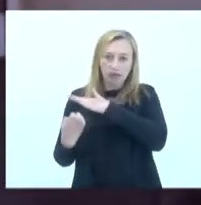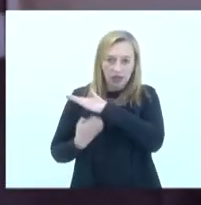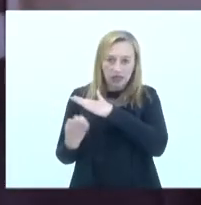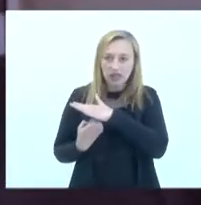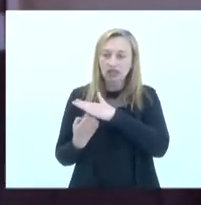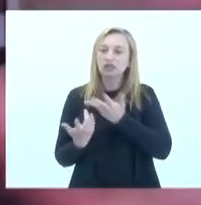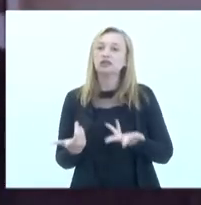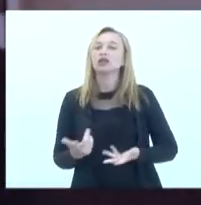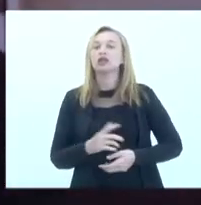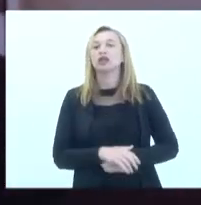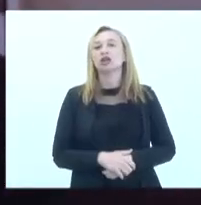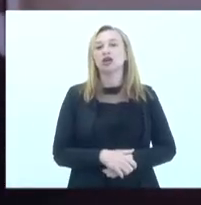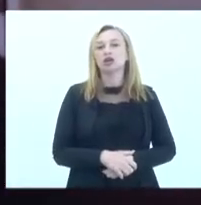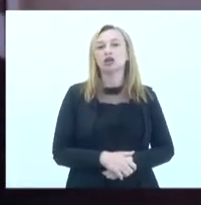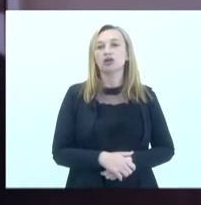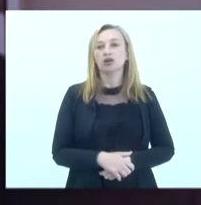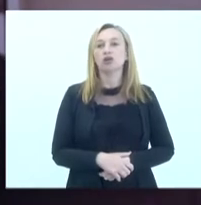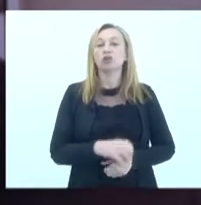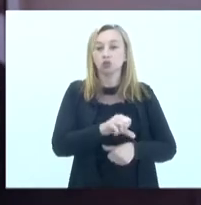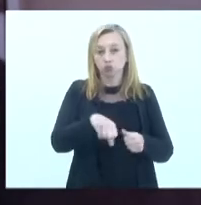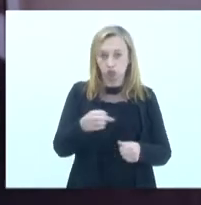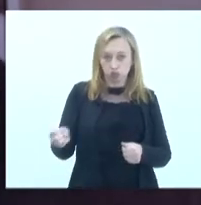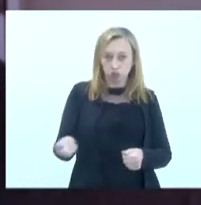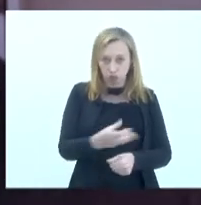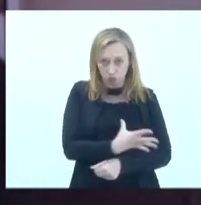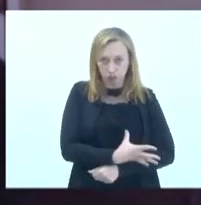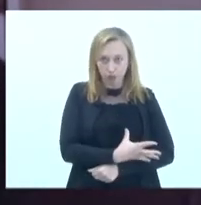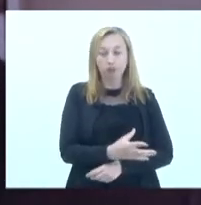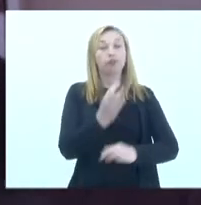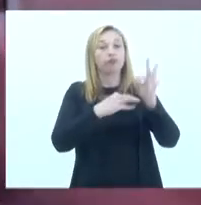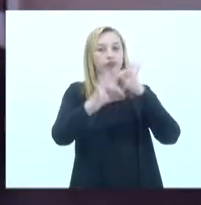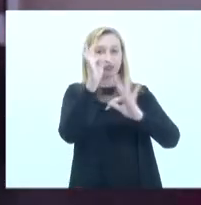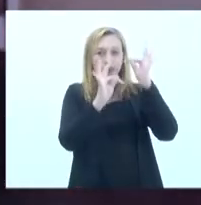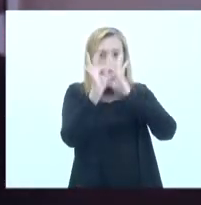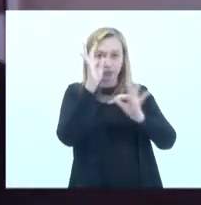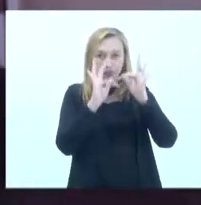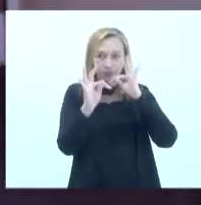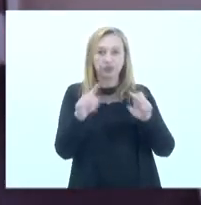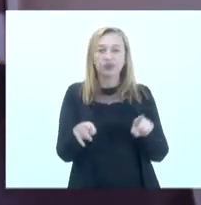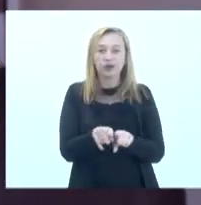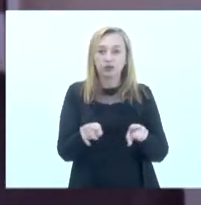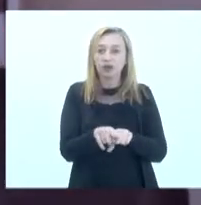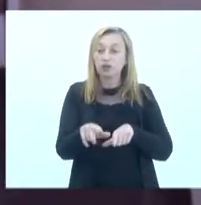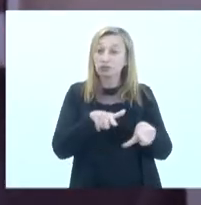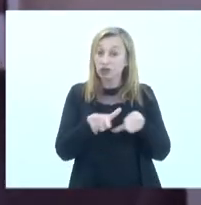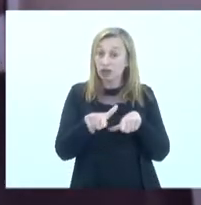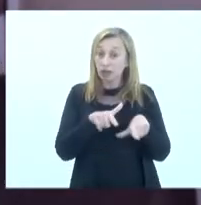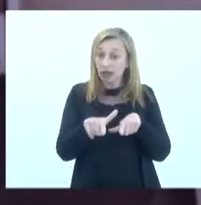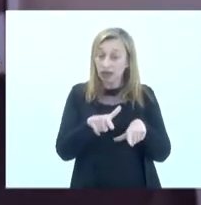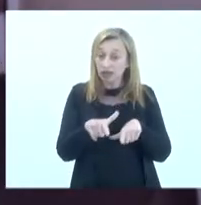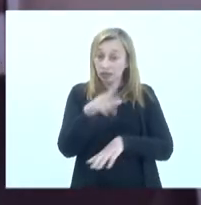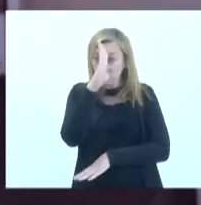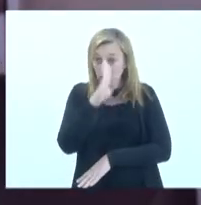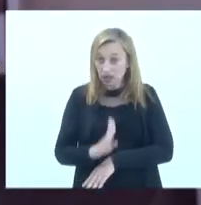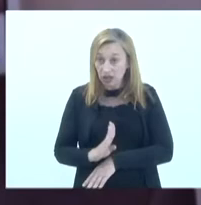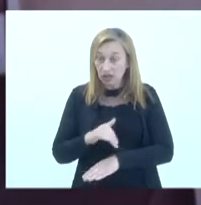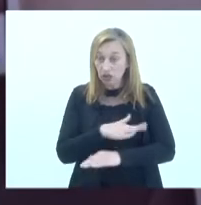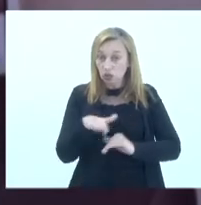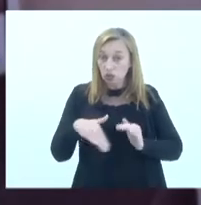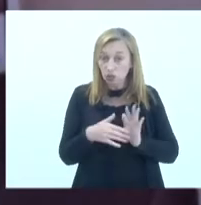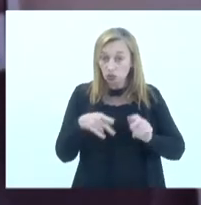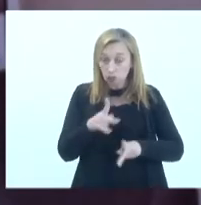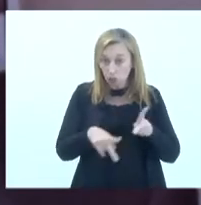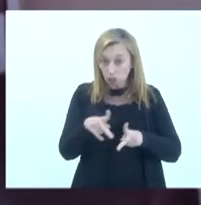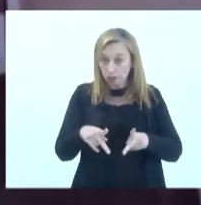empresas consolidadas, com a inovação tecnológica e dos serviços prestados gratuitamente a toda a